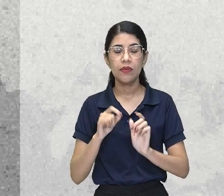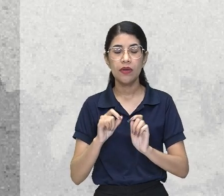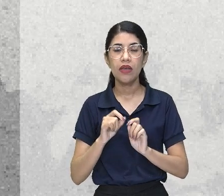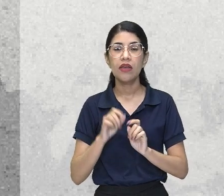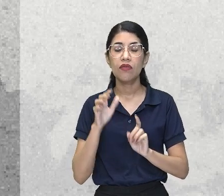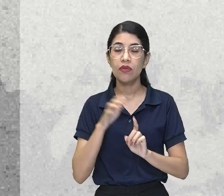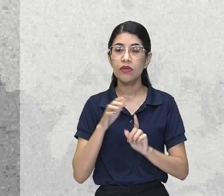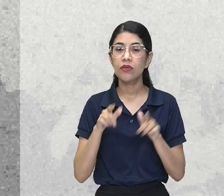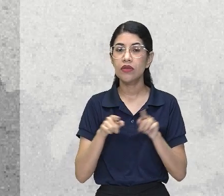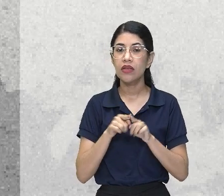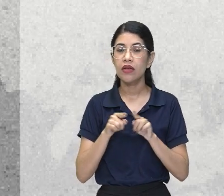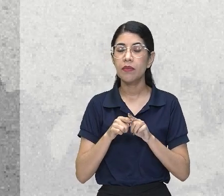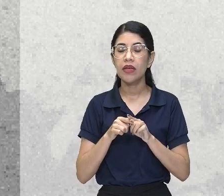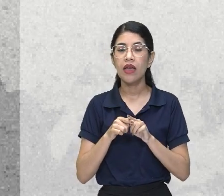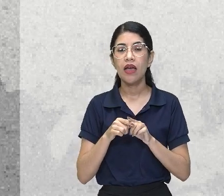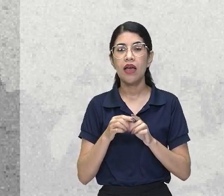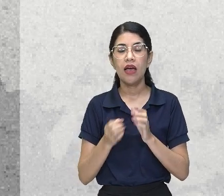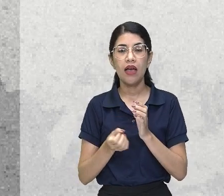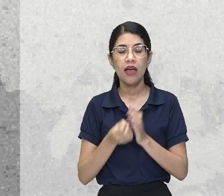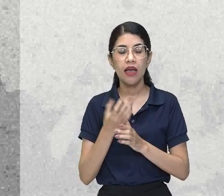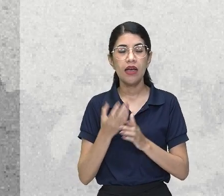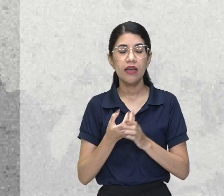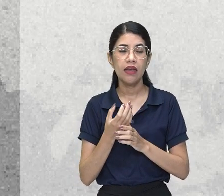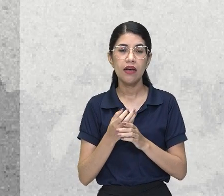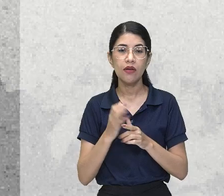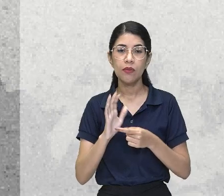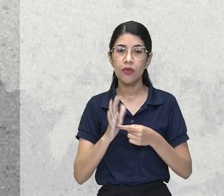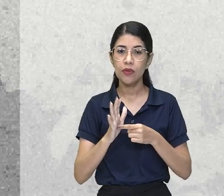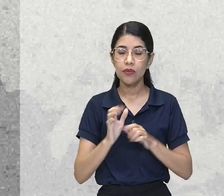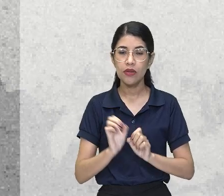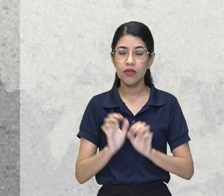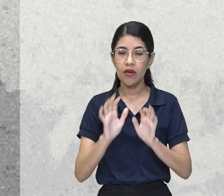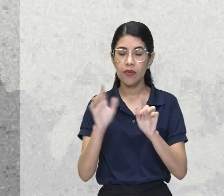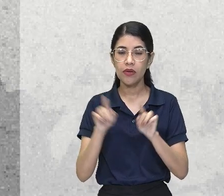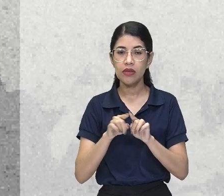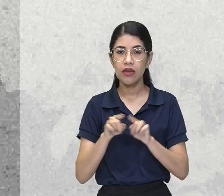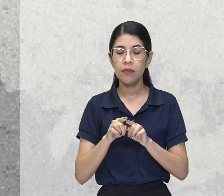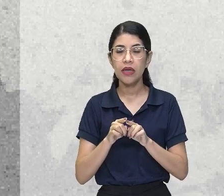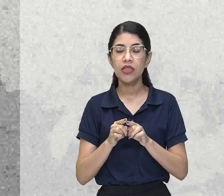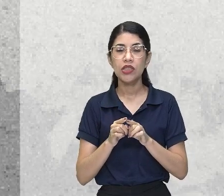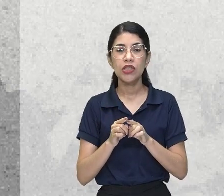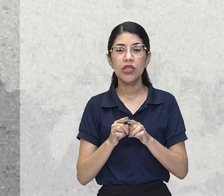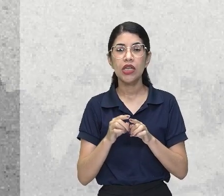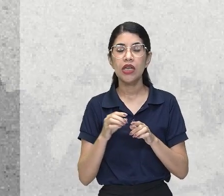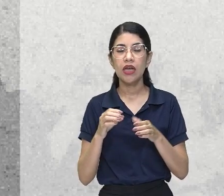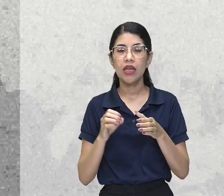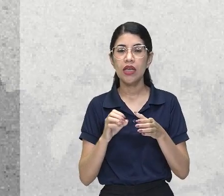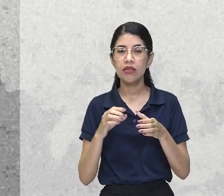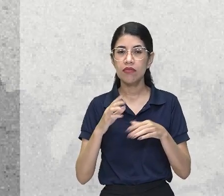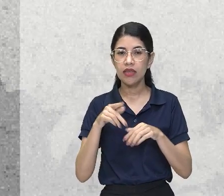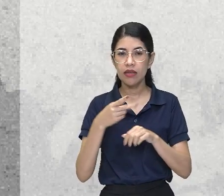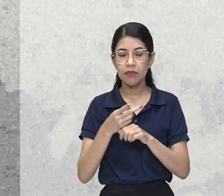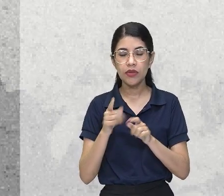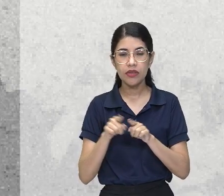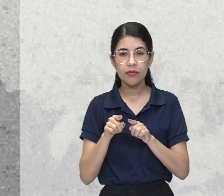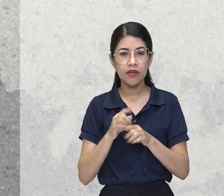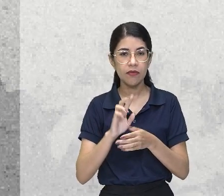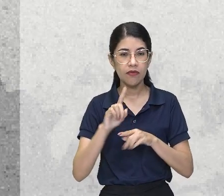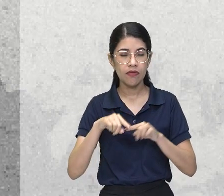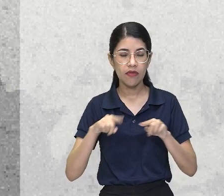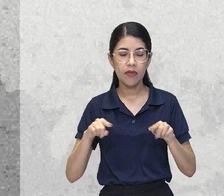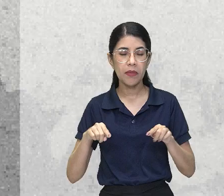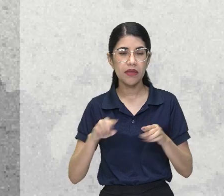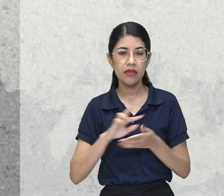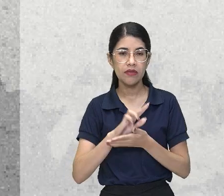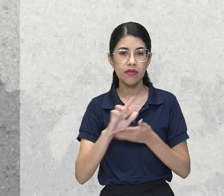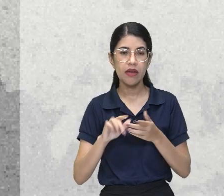influenciou diretamente o desenvolvimento dos motores a vapor e dos motores de combustão interna muito mais lá na frente, que foram fundamentais